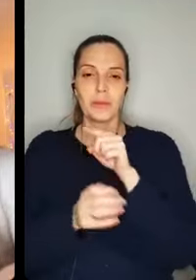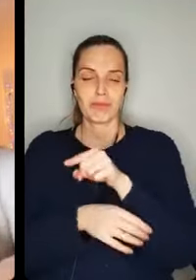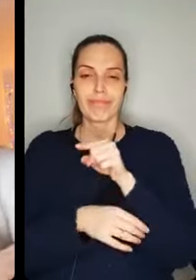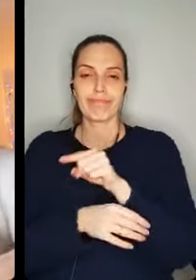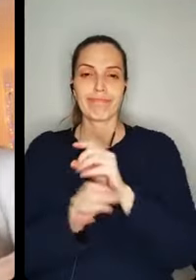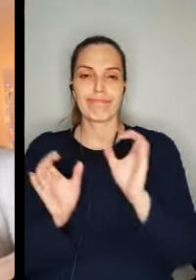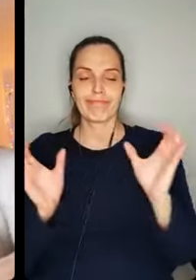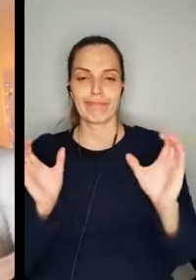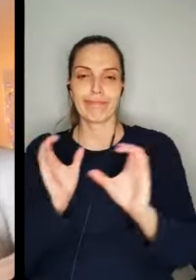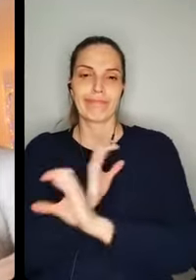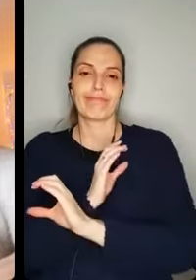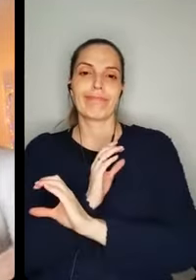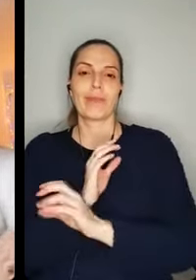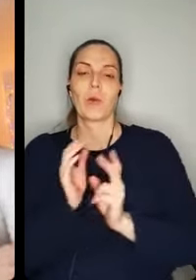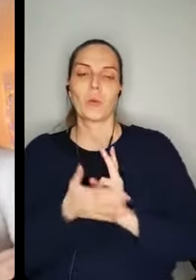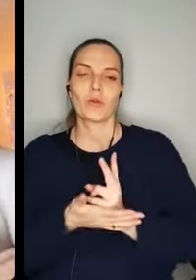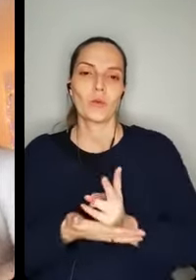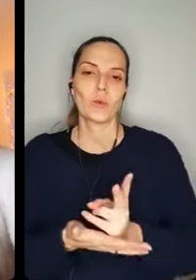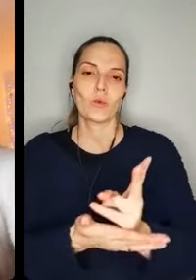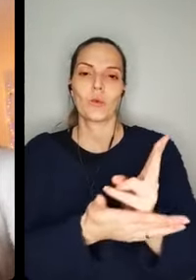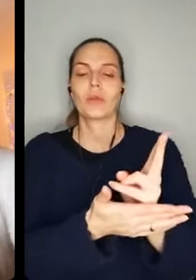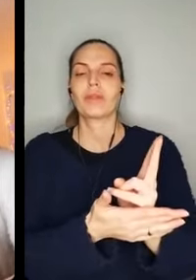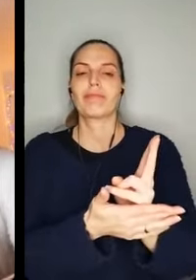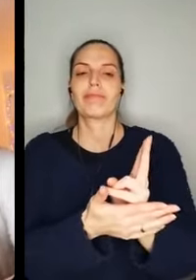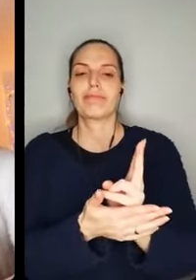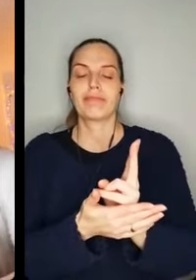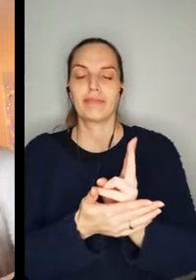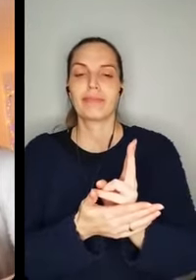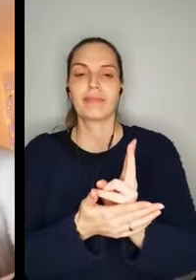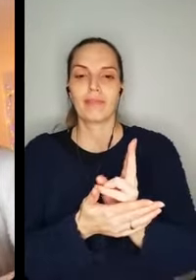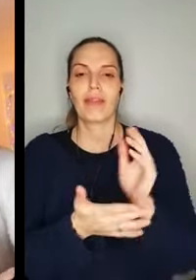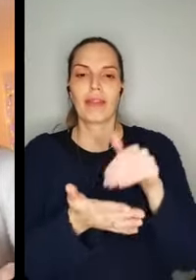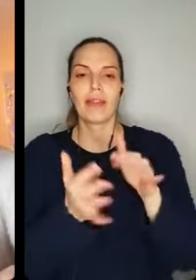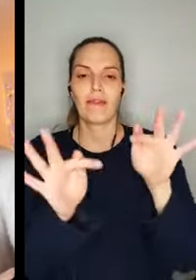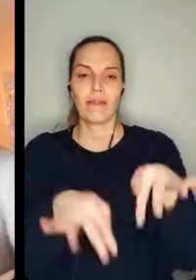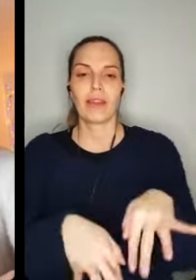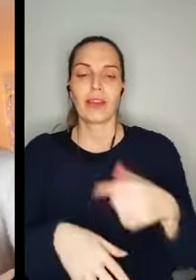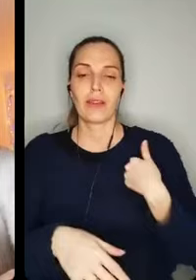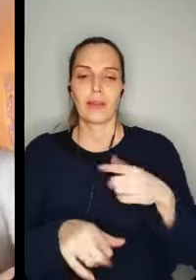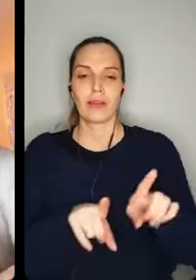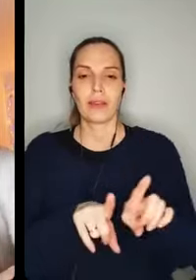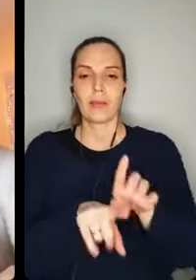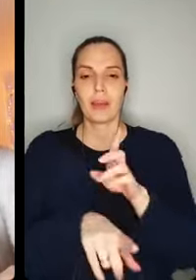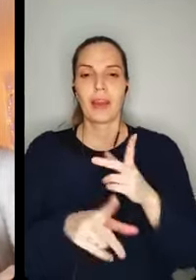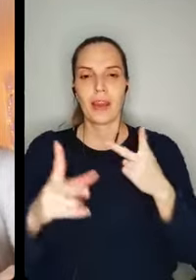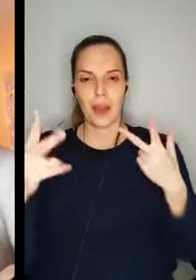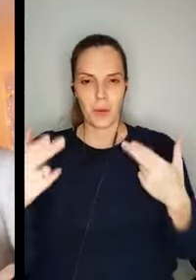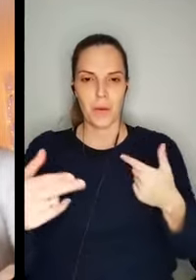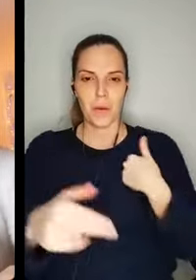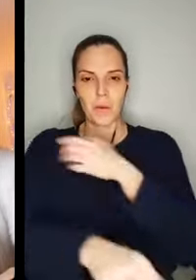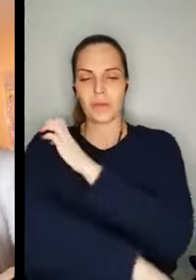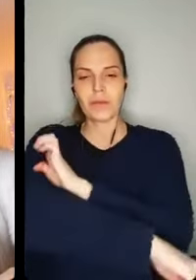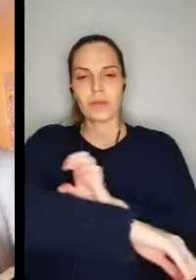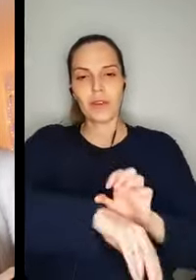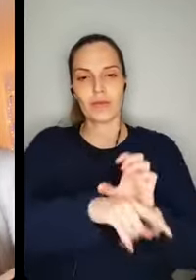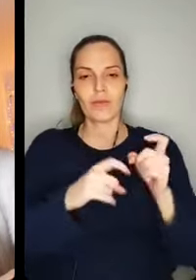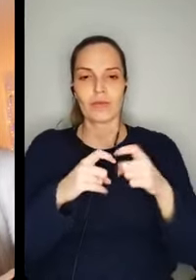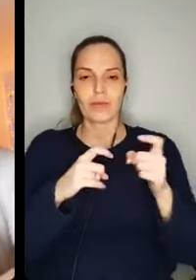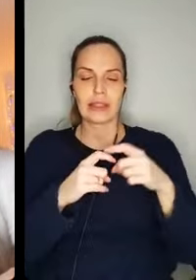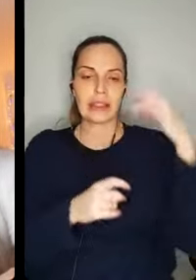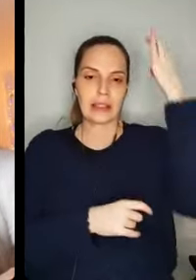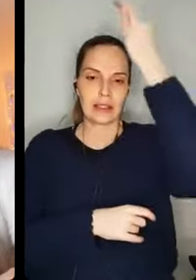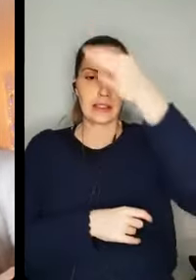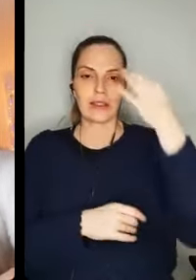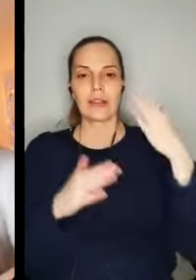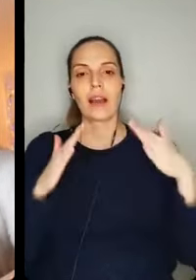mesma turma desde o início até o fim, a princípio. Eu também faço estágio em clínica. Eu faço estágio na Santa Casa, no